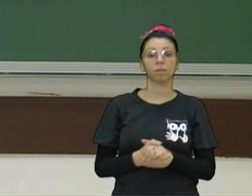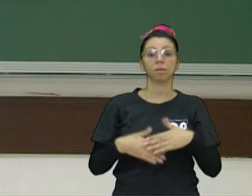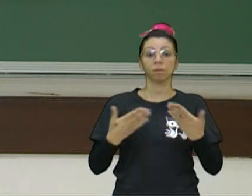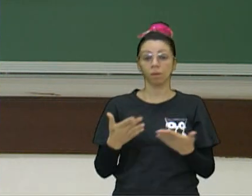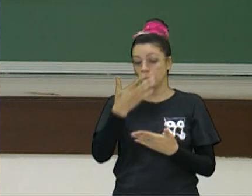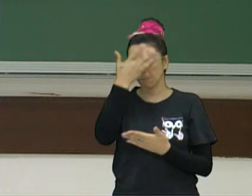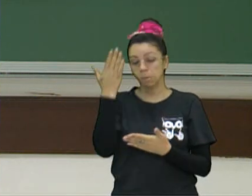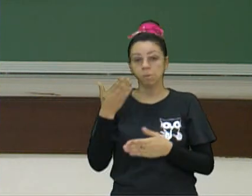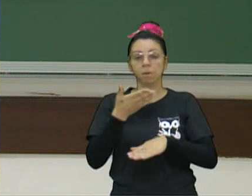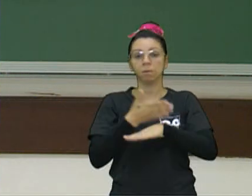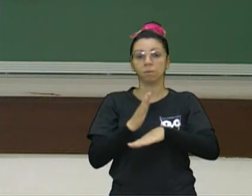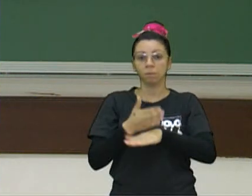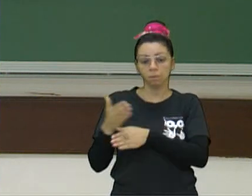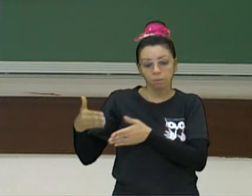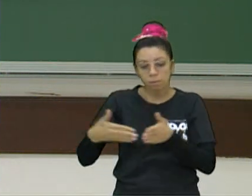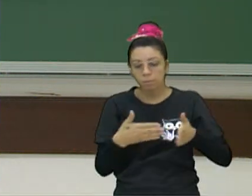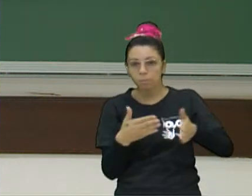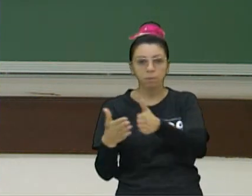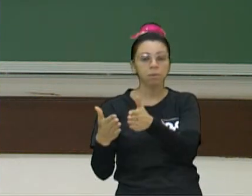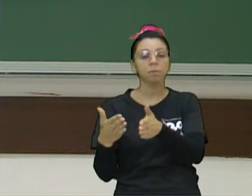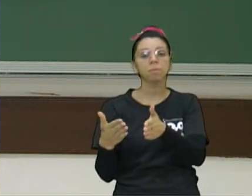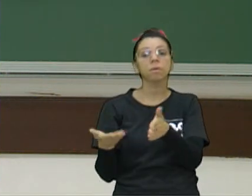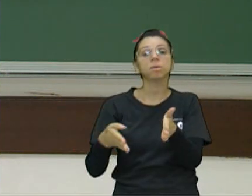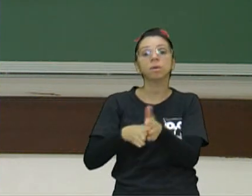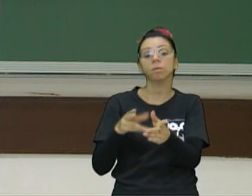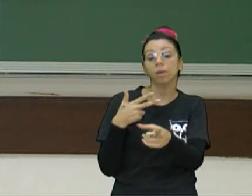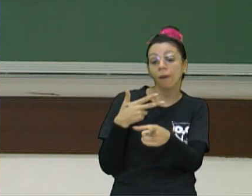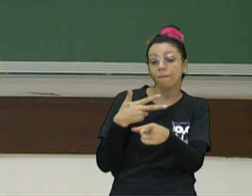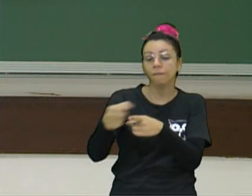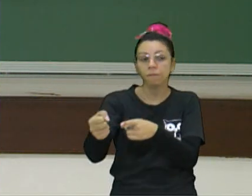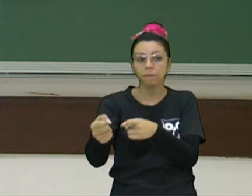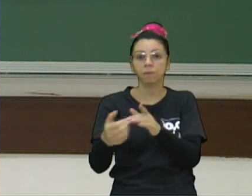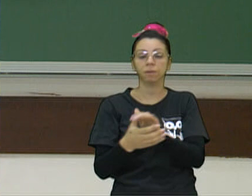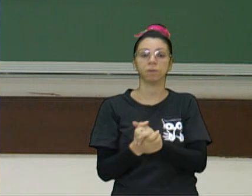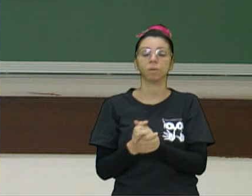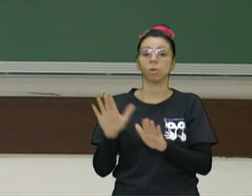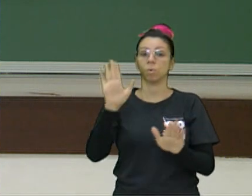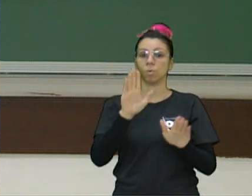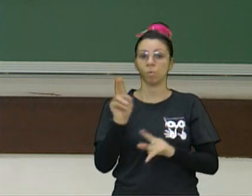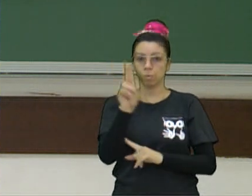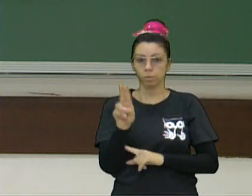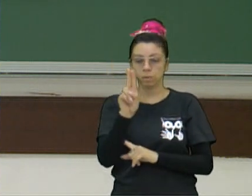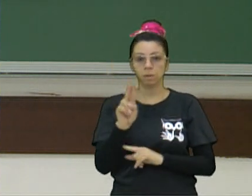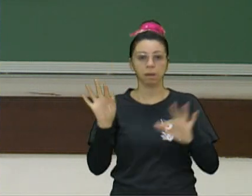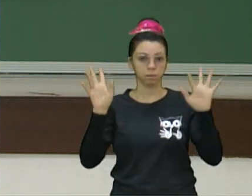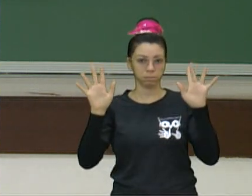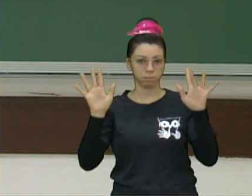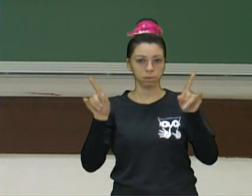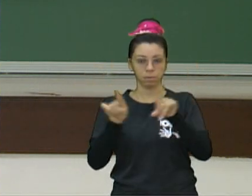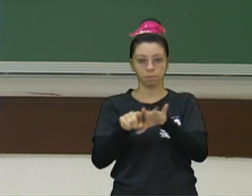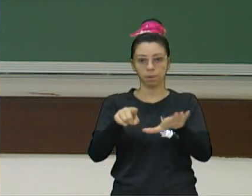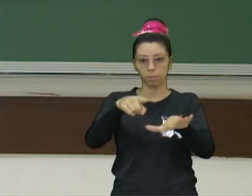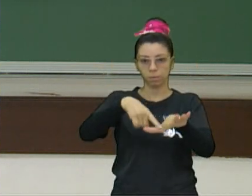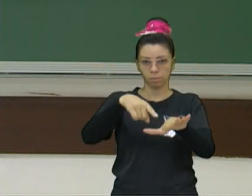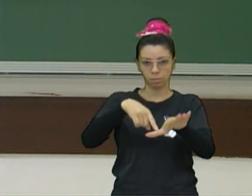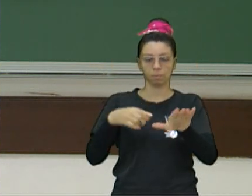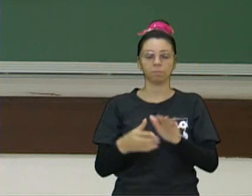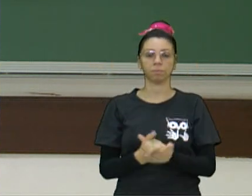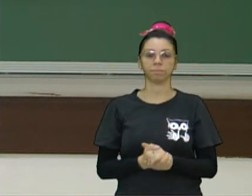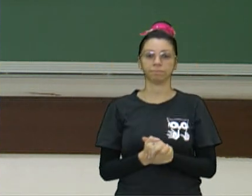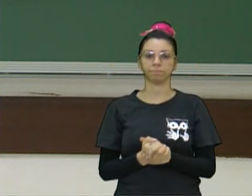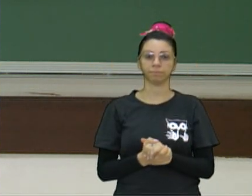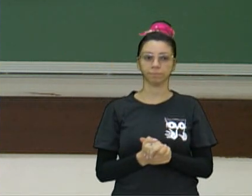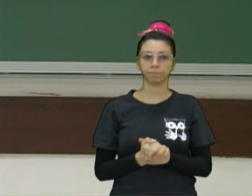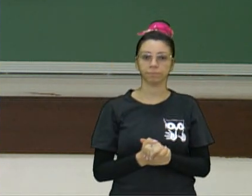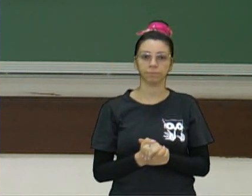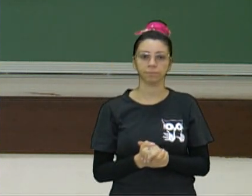levar para chegar à vitória dentro da competição, é claro que é utilizar as mãos e os pés. Então Taekwondo, caminho dos pés e